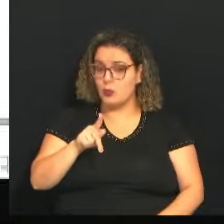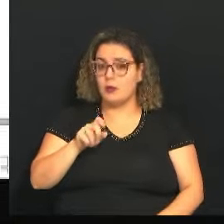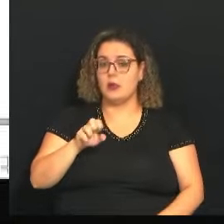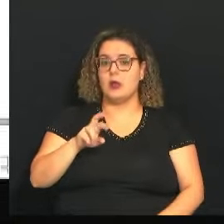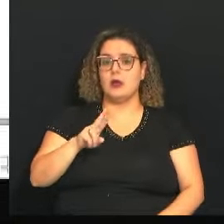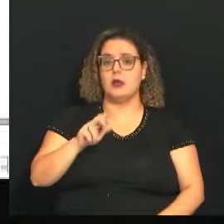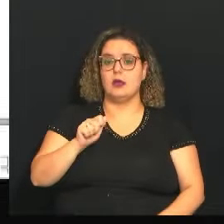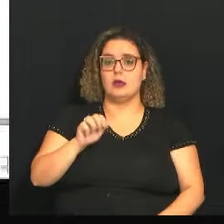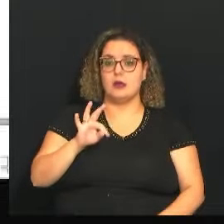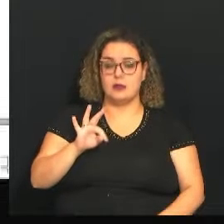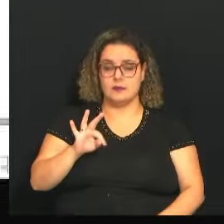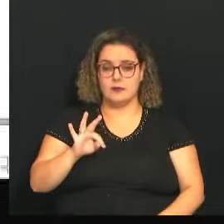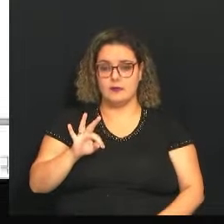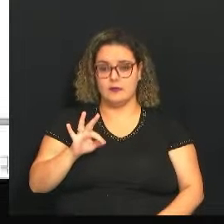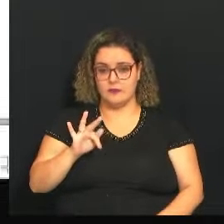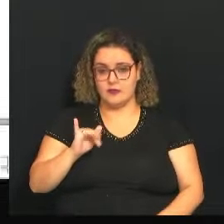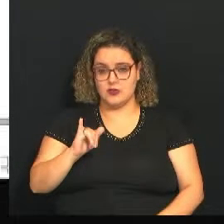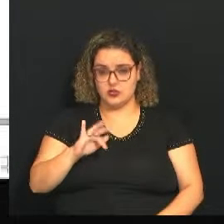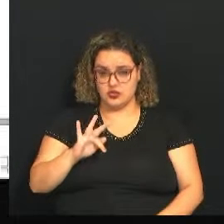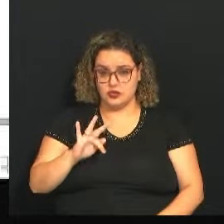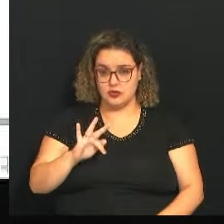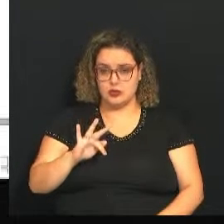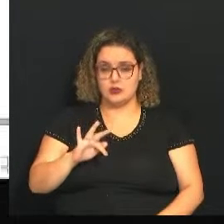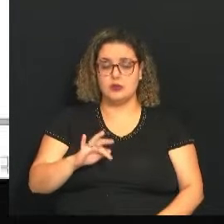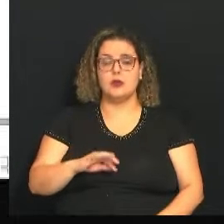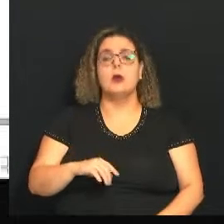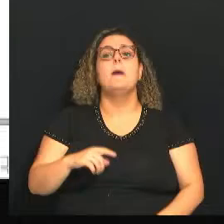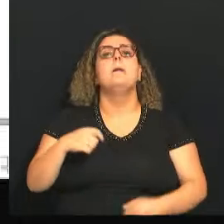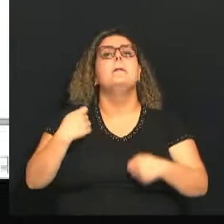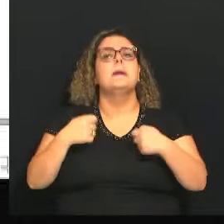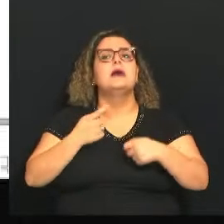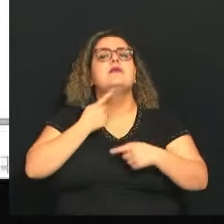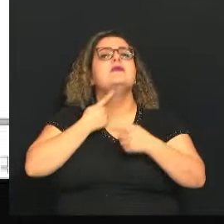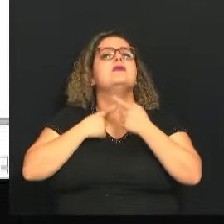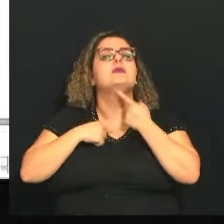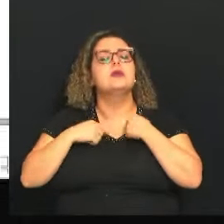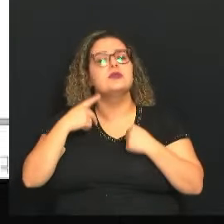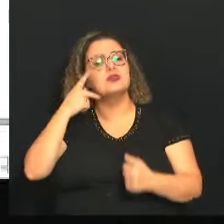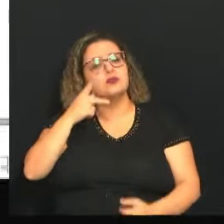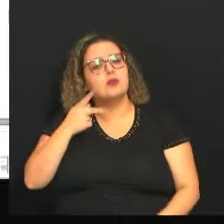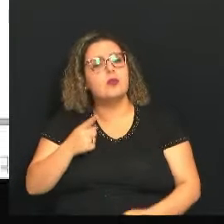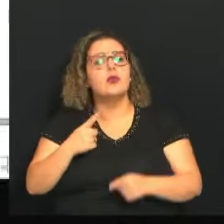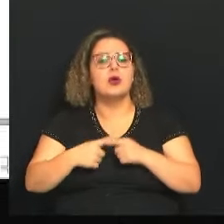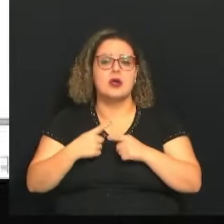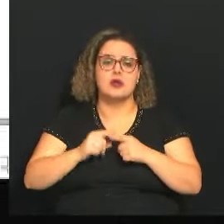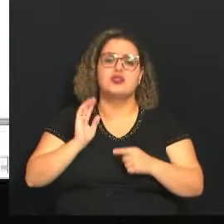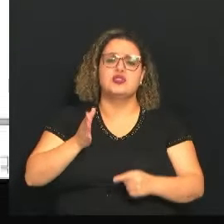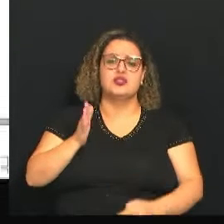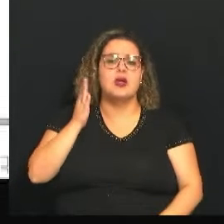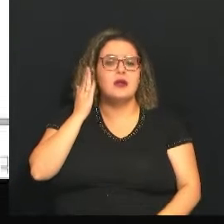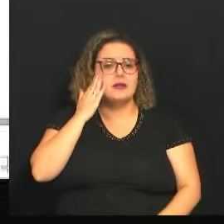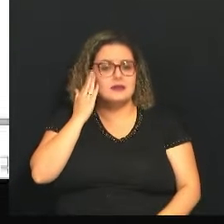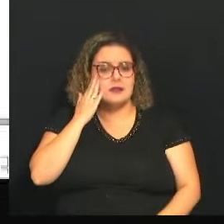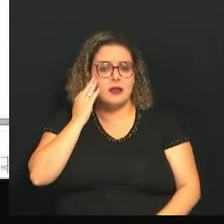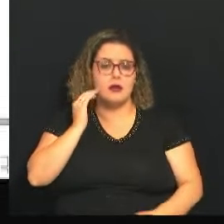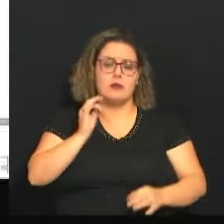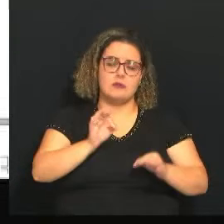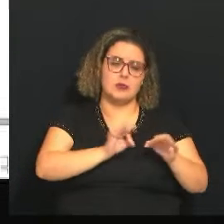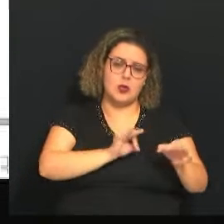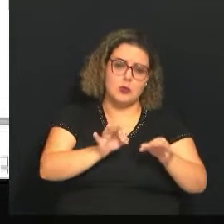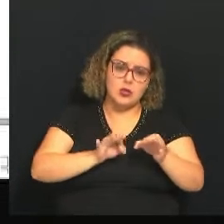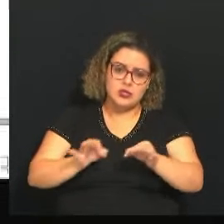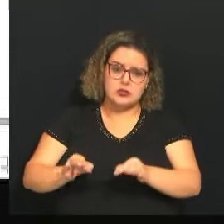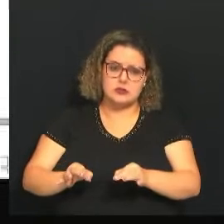receita própria. Basta ter vontade política, porque ele já fez uma projeção de receita